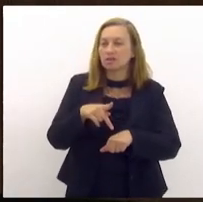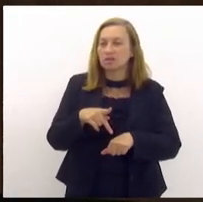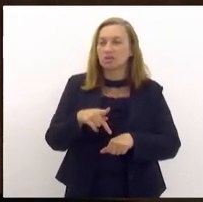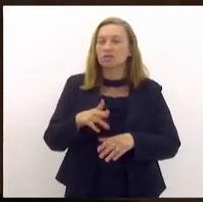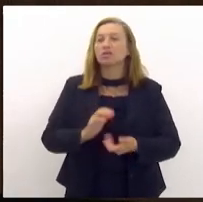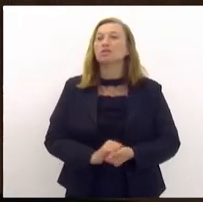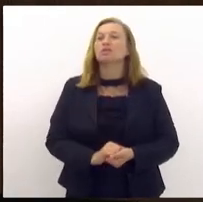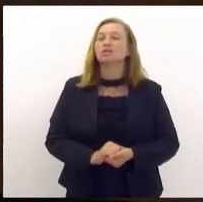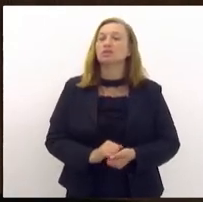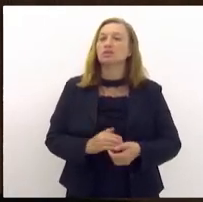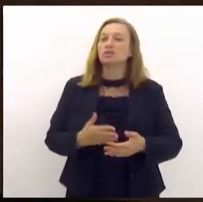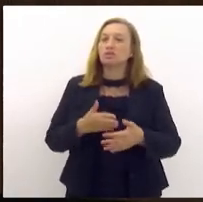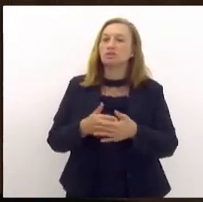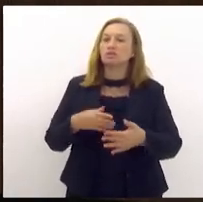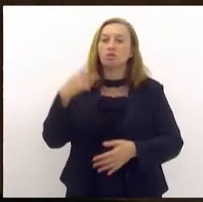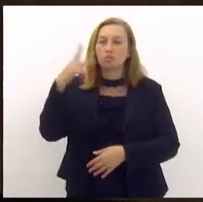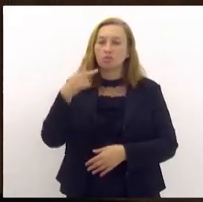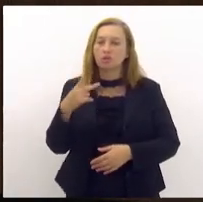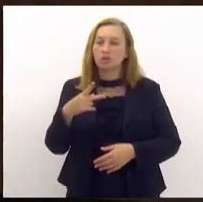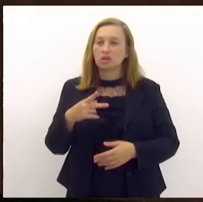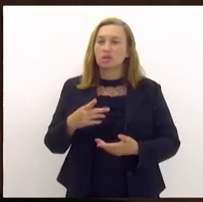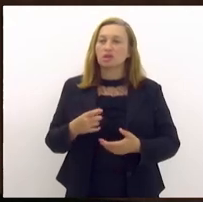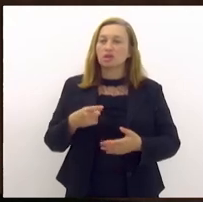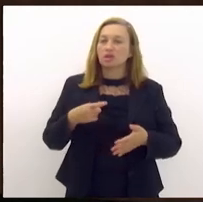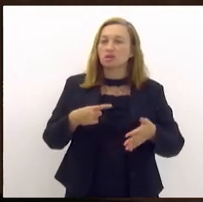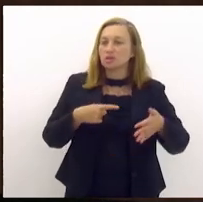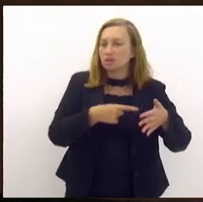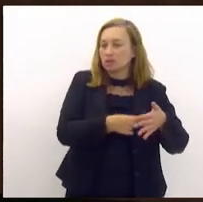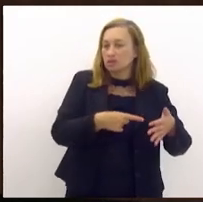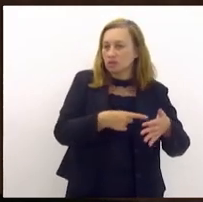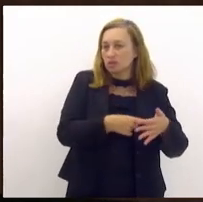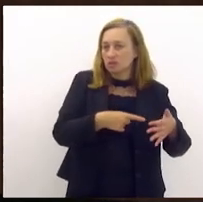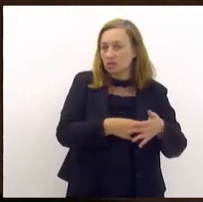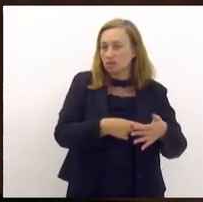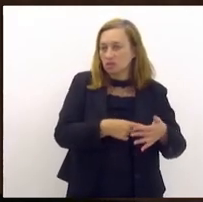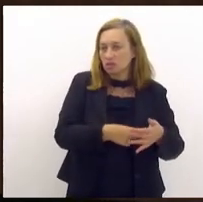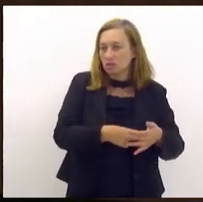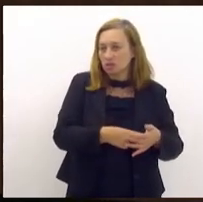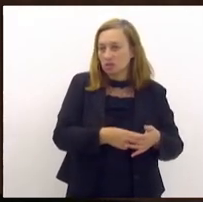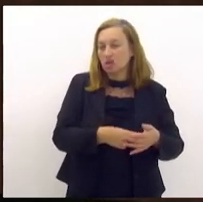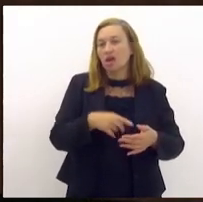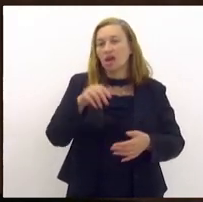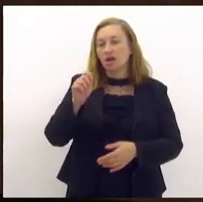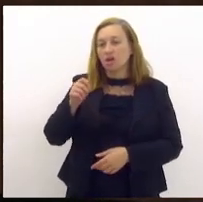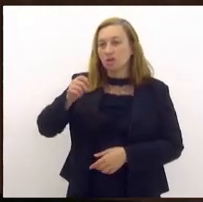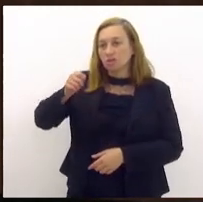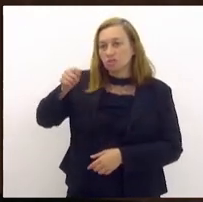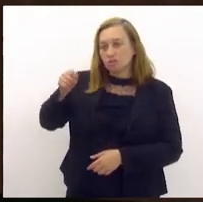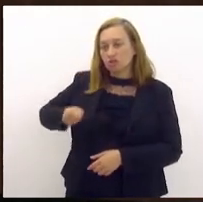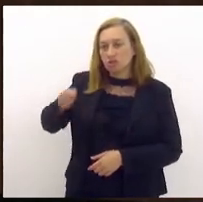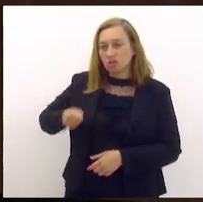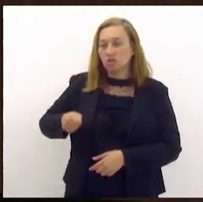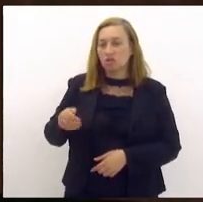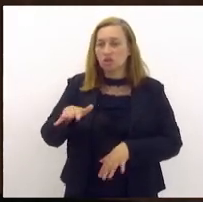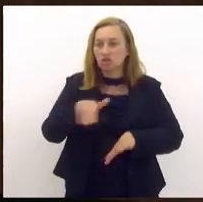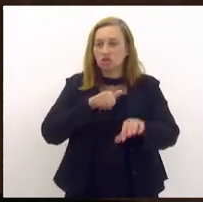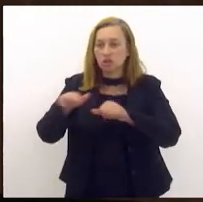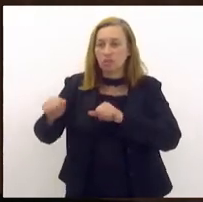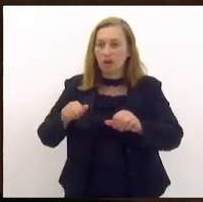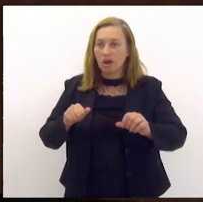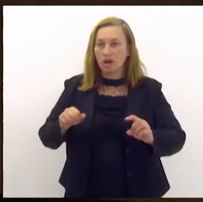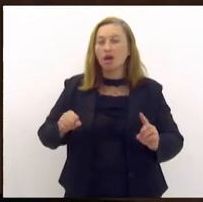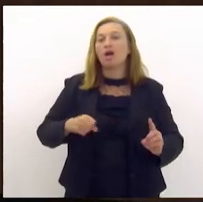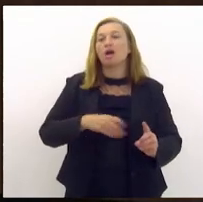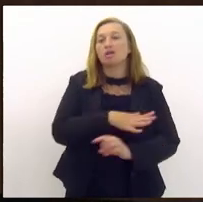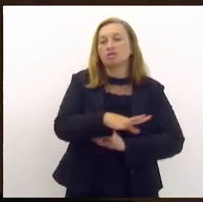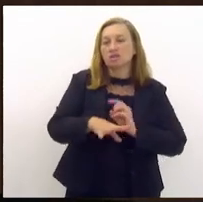bem delimitada, que era denunciar os arbítrios da ditadura na sua fase final e chamar a sociedade civil para acompanhar a